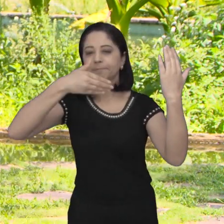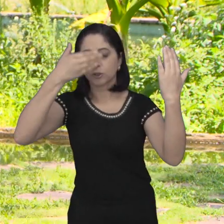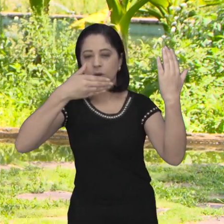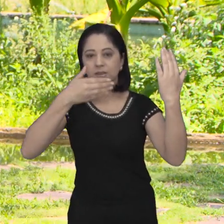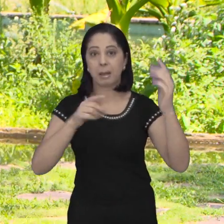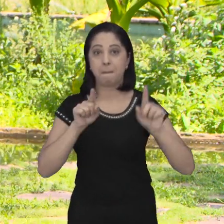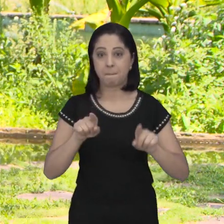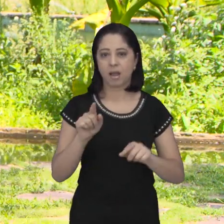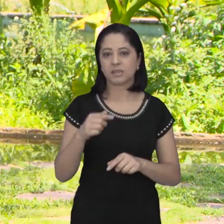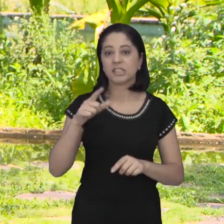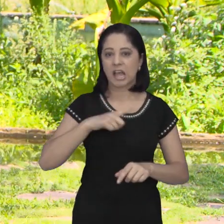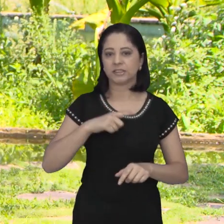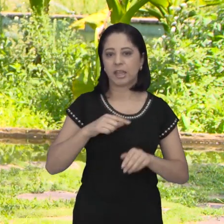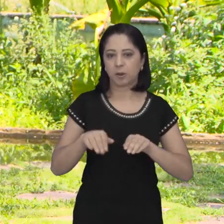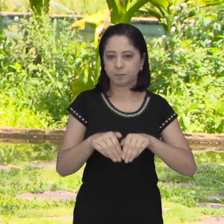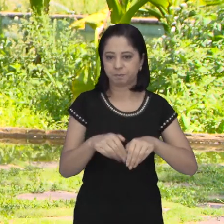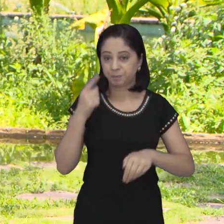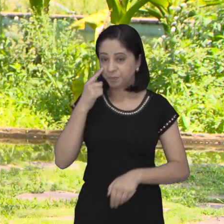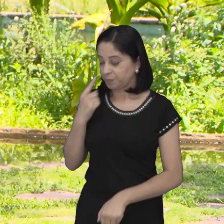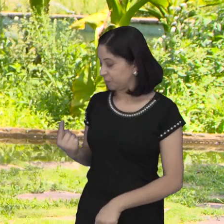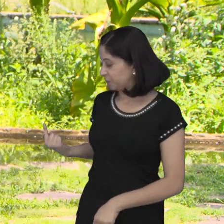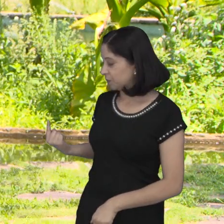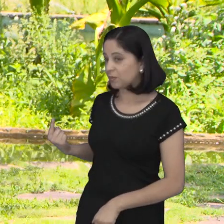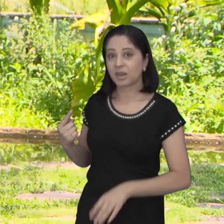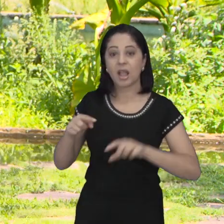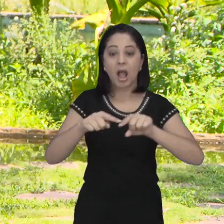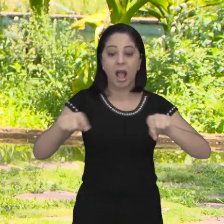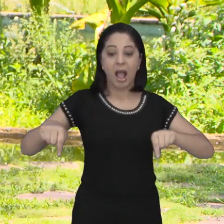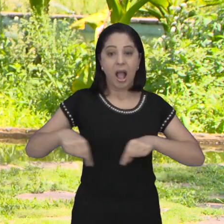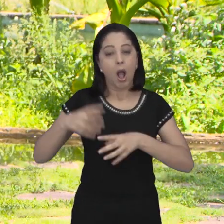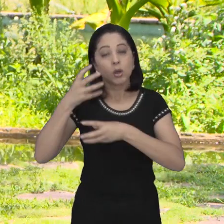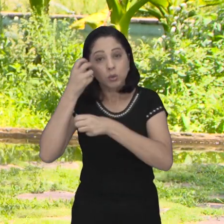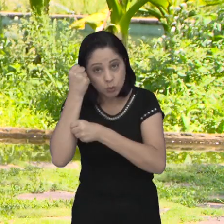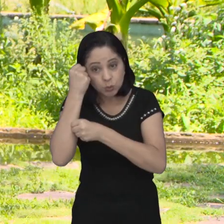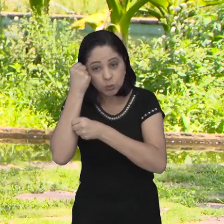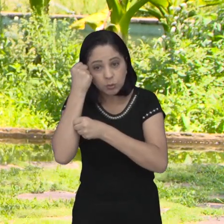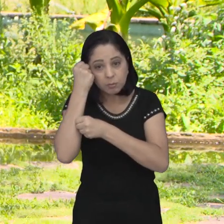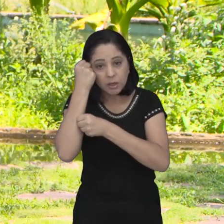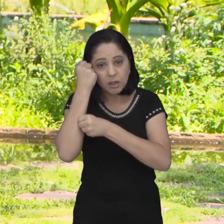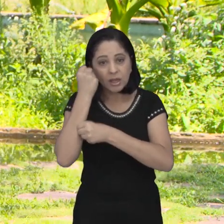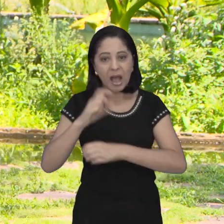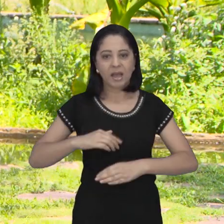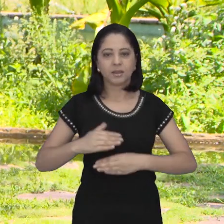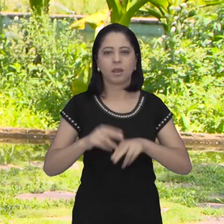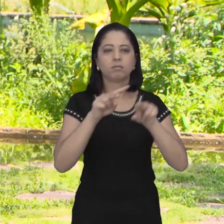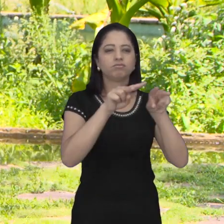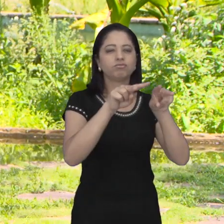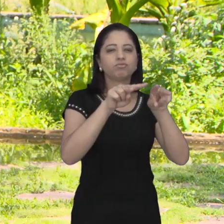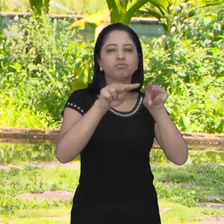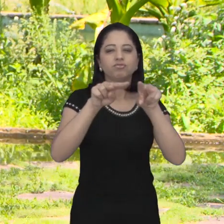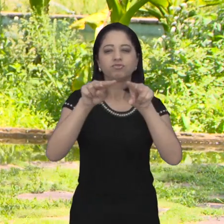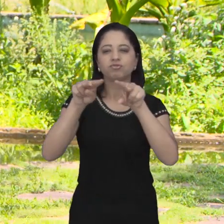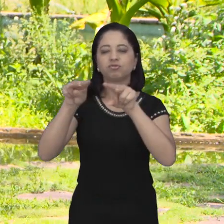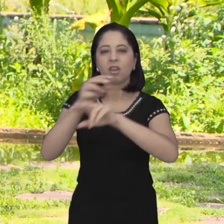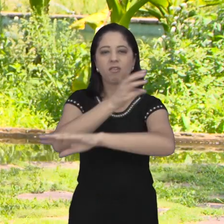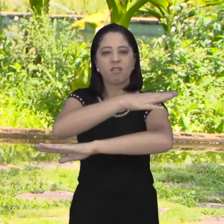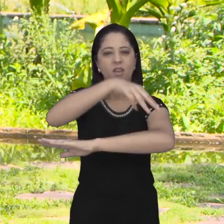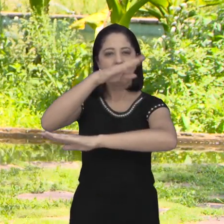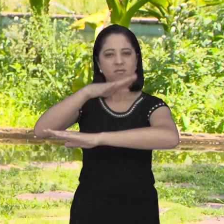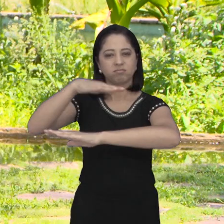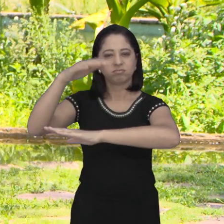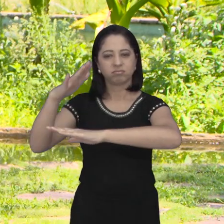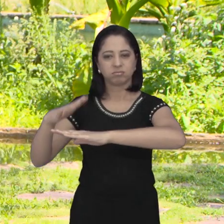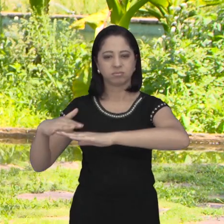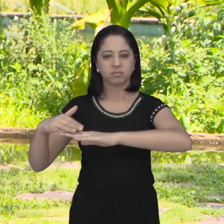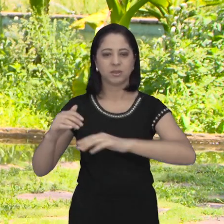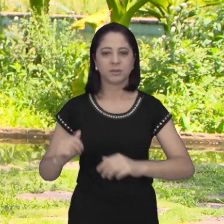jardineiras da casa, onde o sol entra. Então, no começo, eu imagino que foi um pouco penoso. Meu pai disse que até as tias, as 2 irmãs dele, falavam: